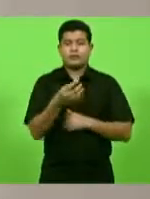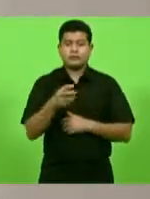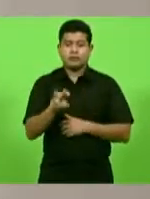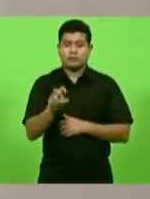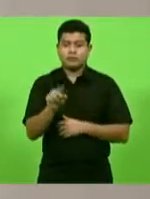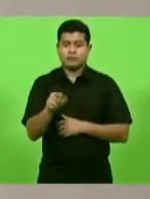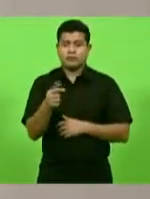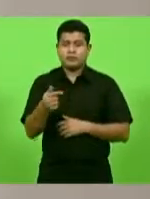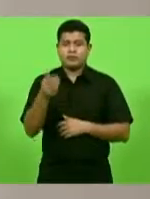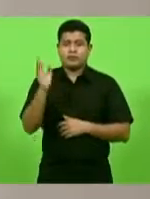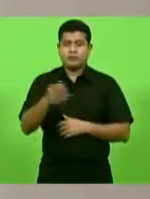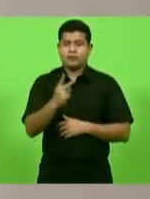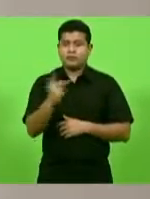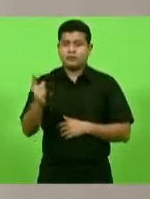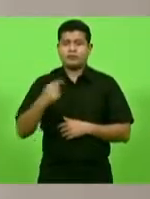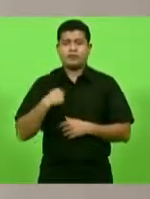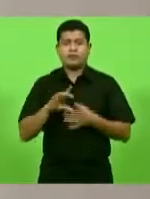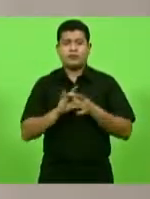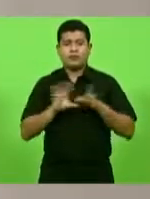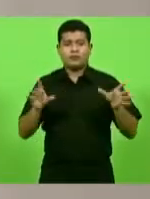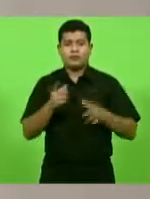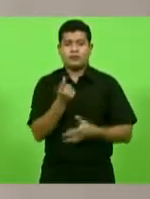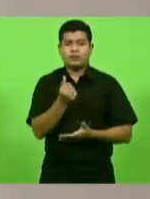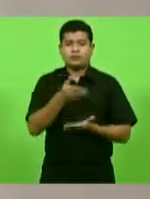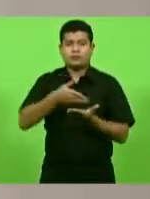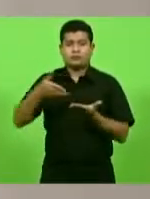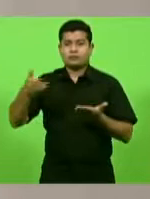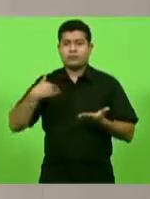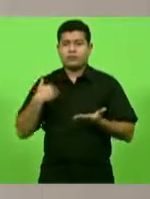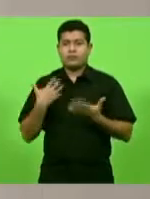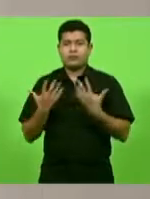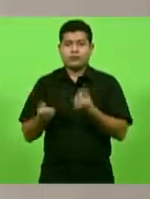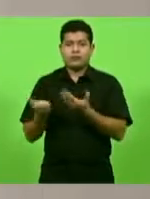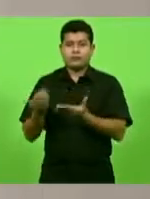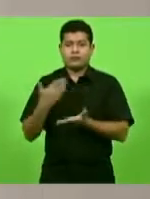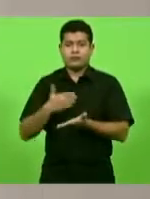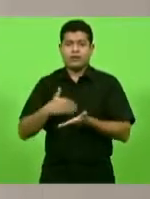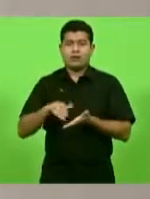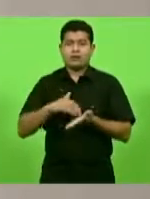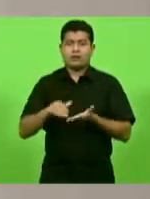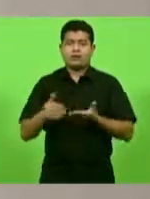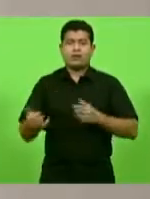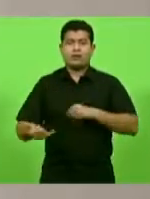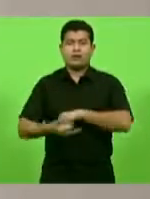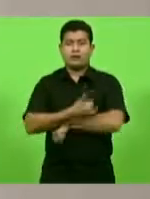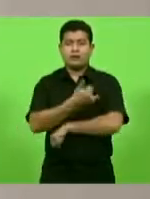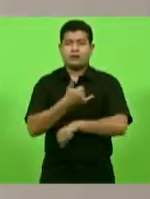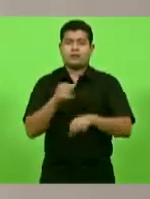Estado, autoriza a abertura de crédito especial em favor da Secretaria de Estado da Infraestrutura e Mobilidade.